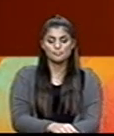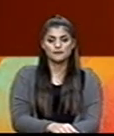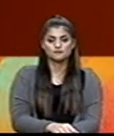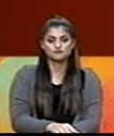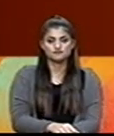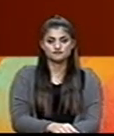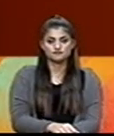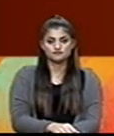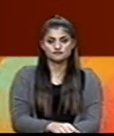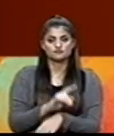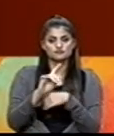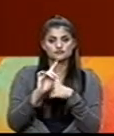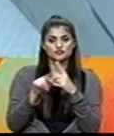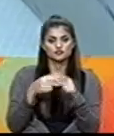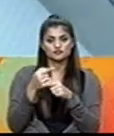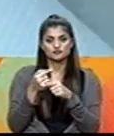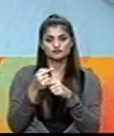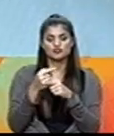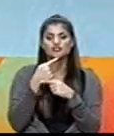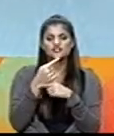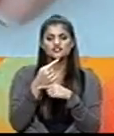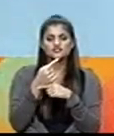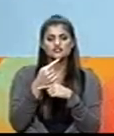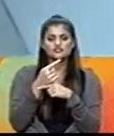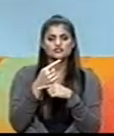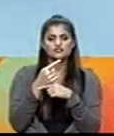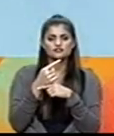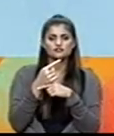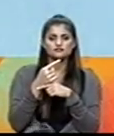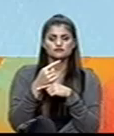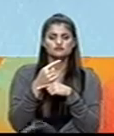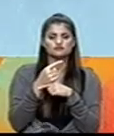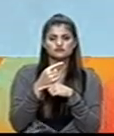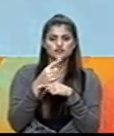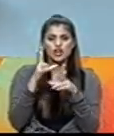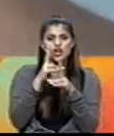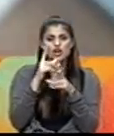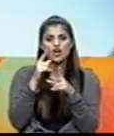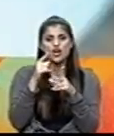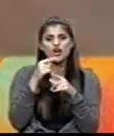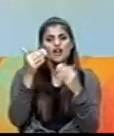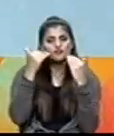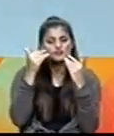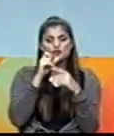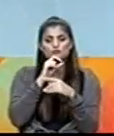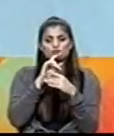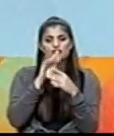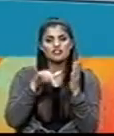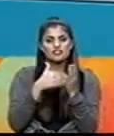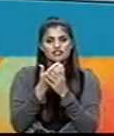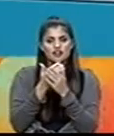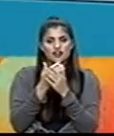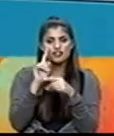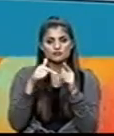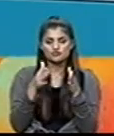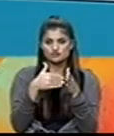Podias dar notícia depois da... Mas não, diz. Podias dar notícia depois de fazer a culinária mesmo. Os números não são, pois